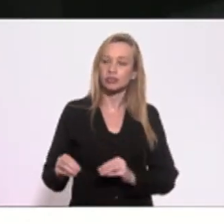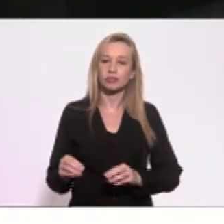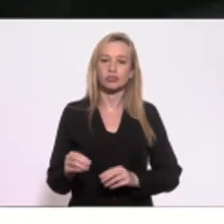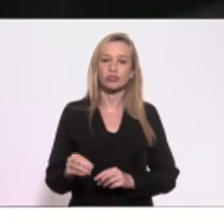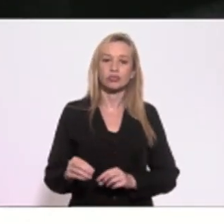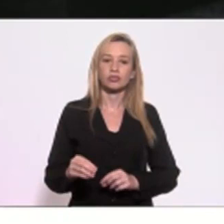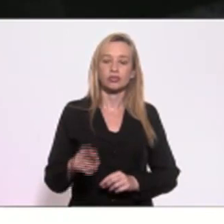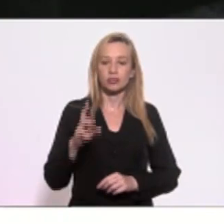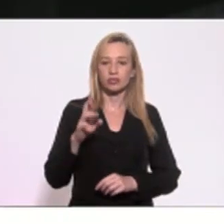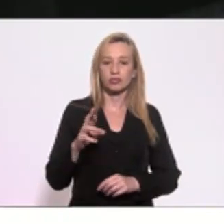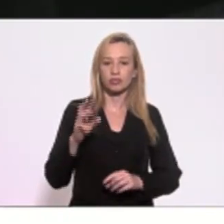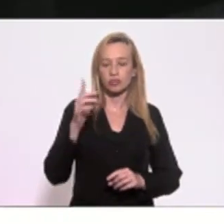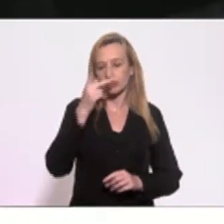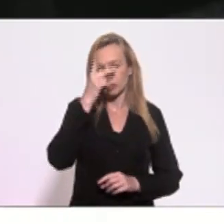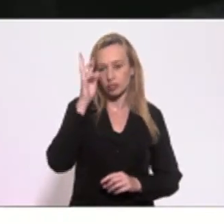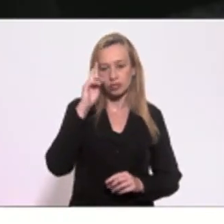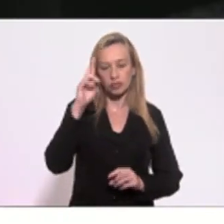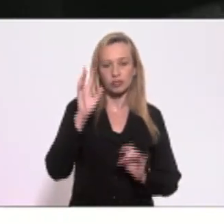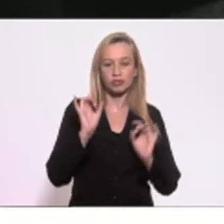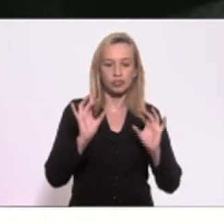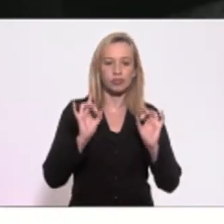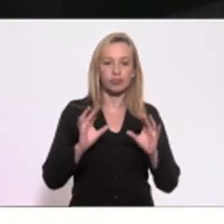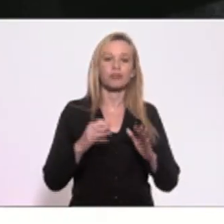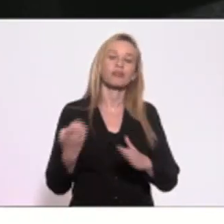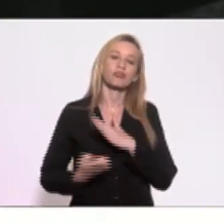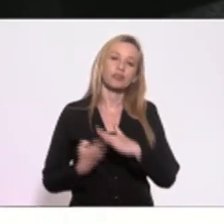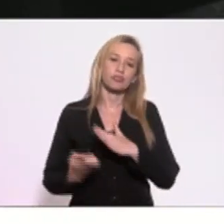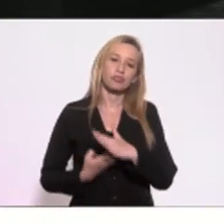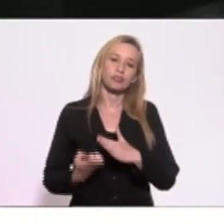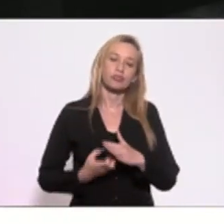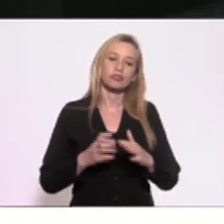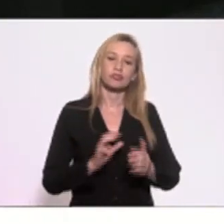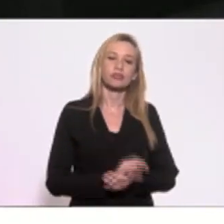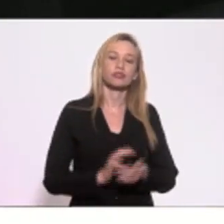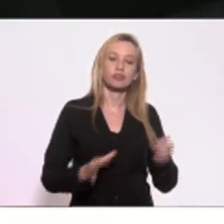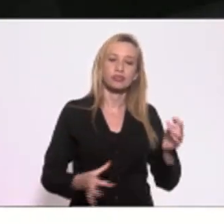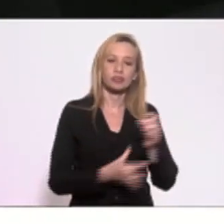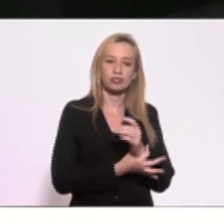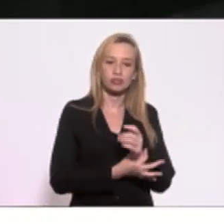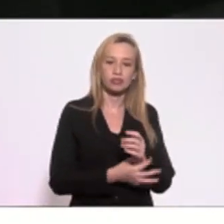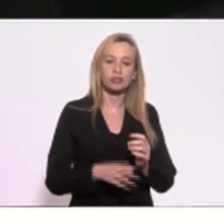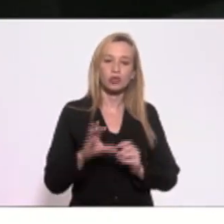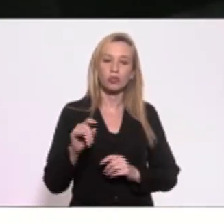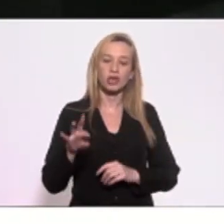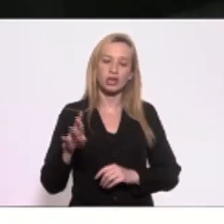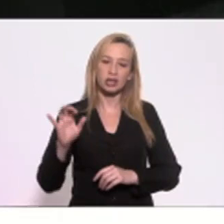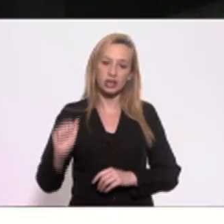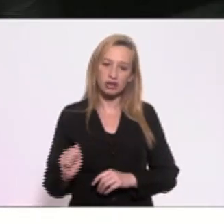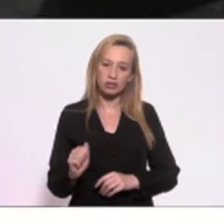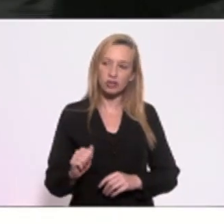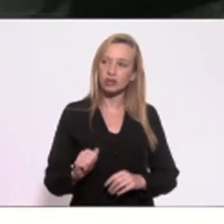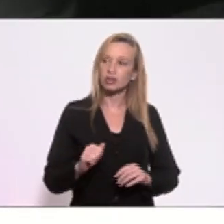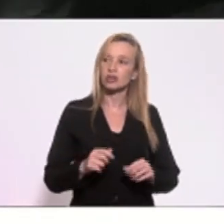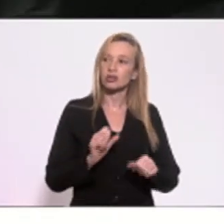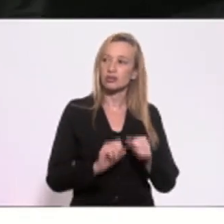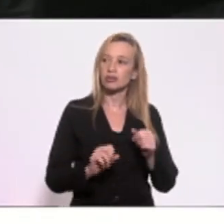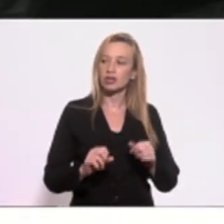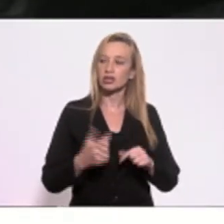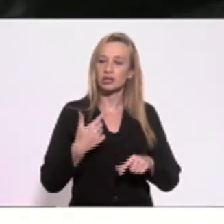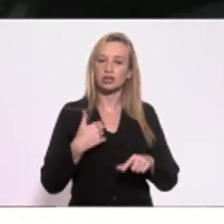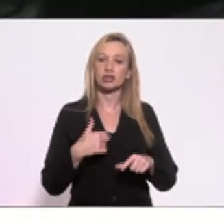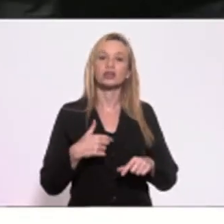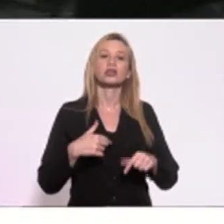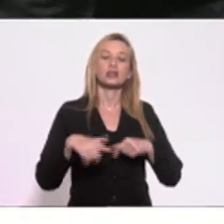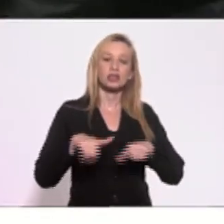propriedade especial, ficam as concessionárias, financeiras, seguradoras, cooperativas e entidades que promovam serviços de